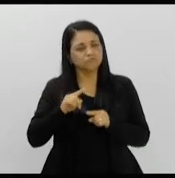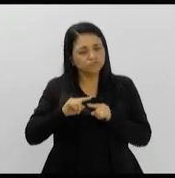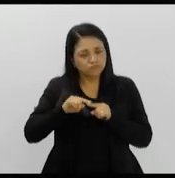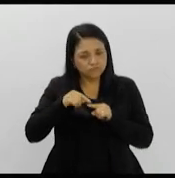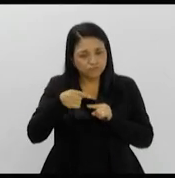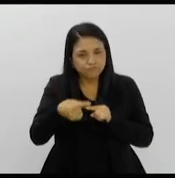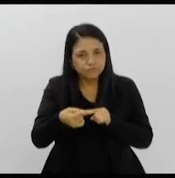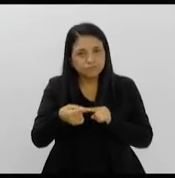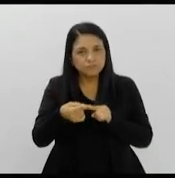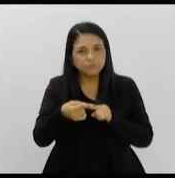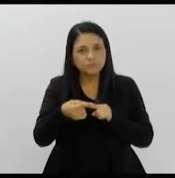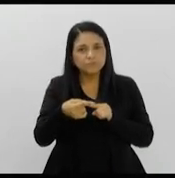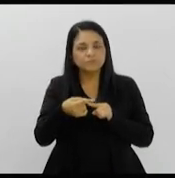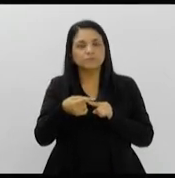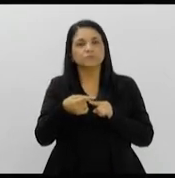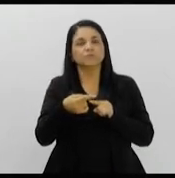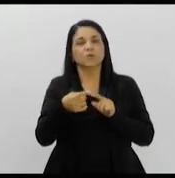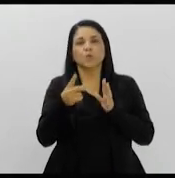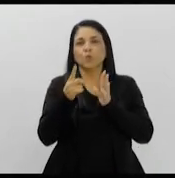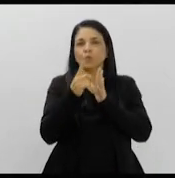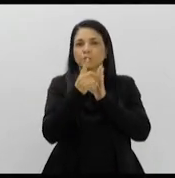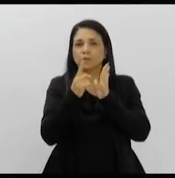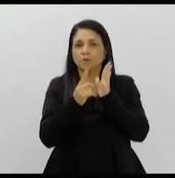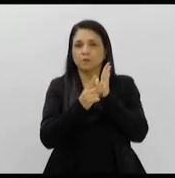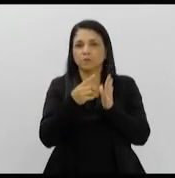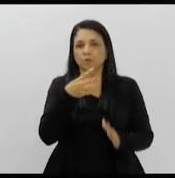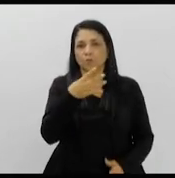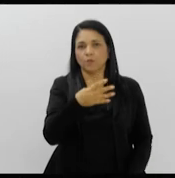seguinte editou o decreto